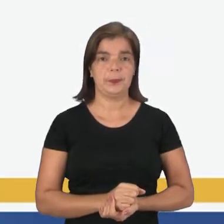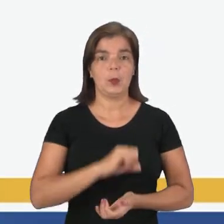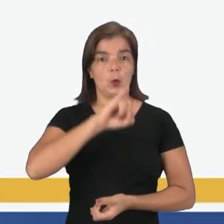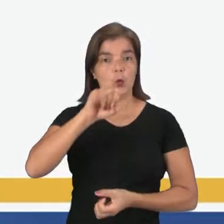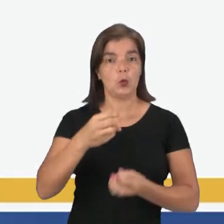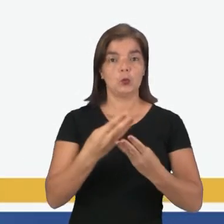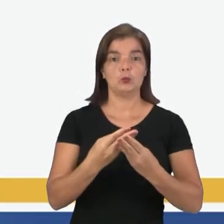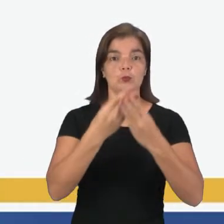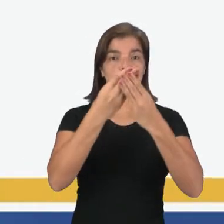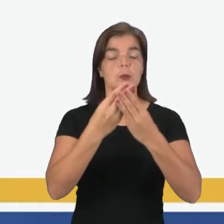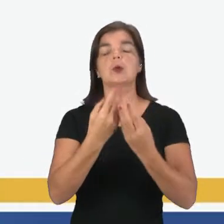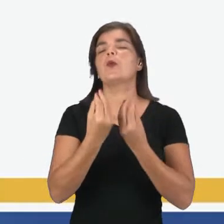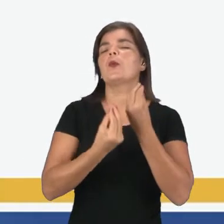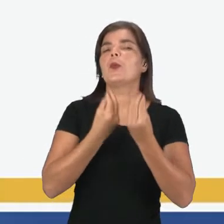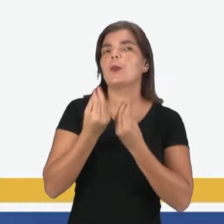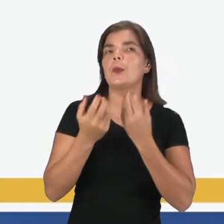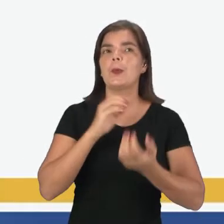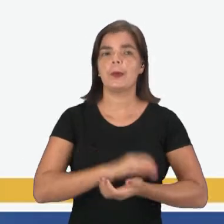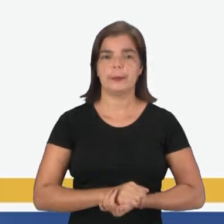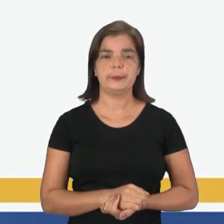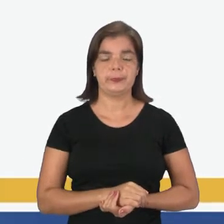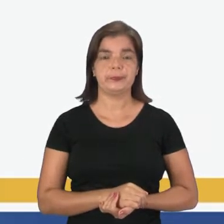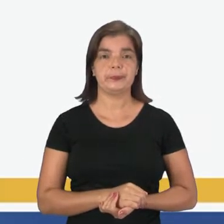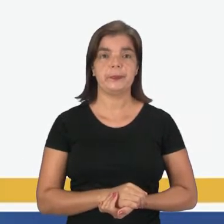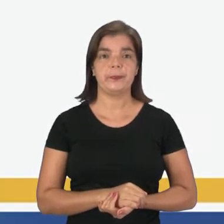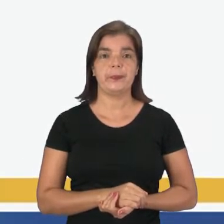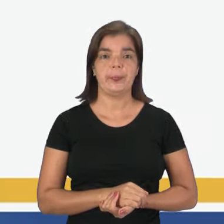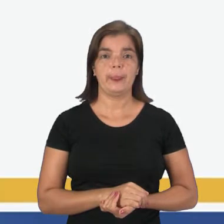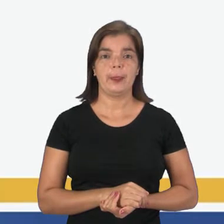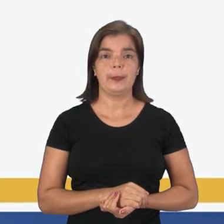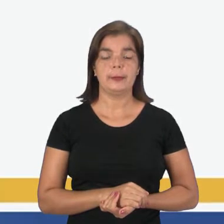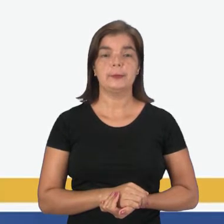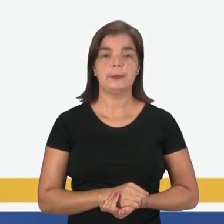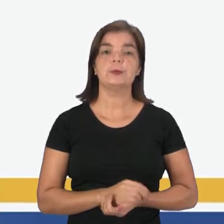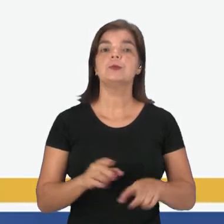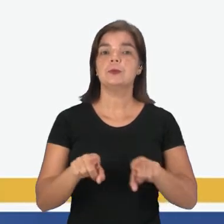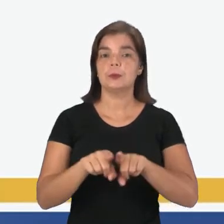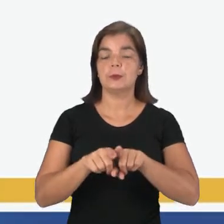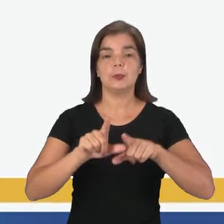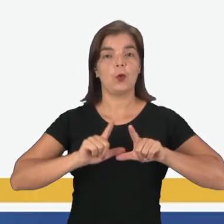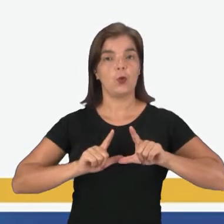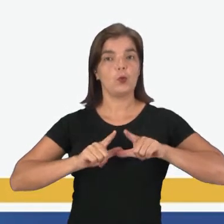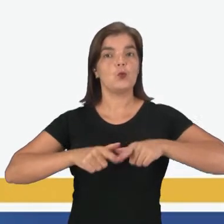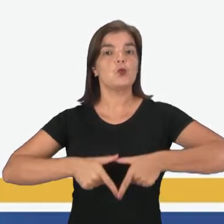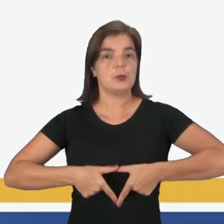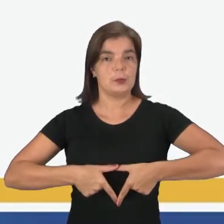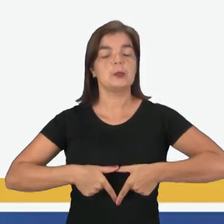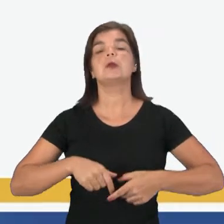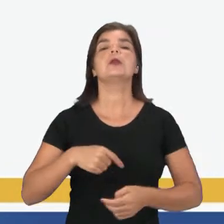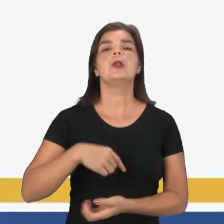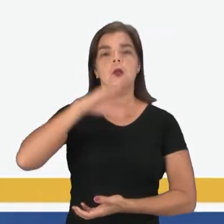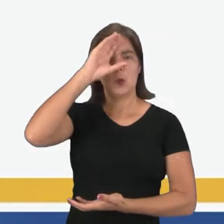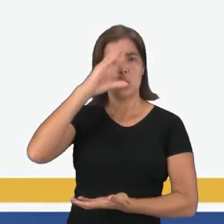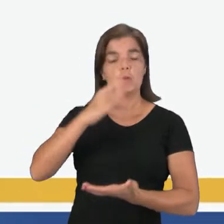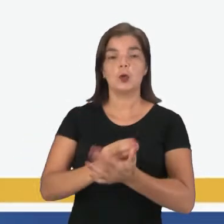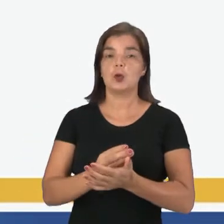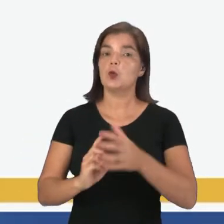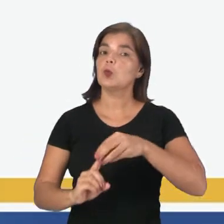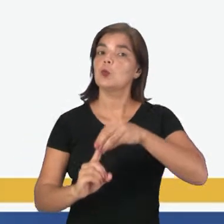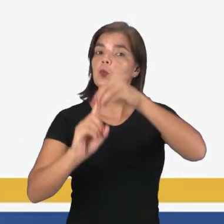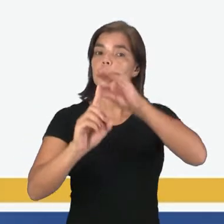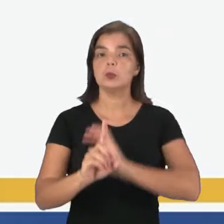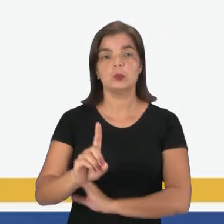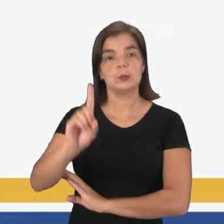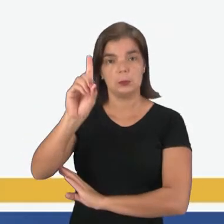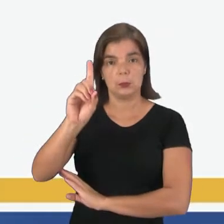monoteísta? No judaísmo, na religião dos israelitas. O judaísmo crê